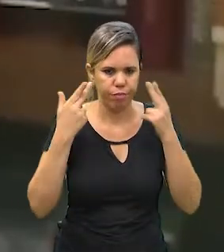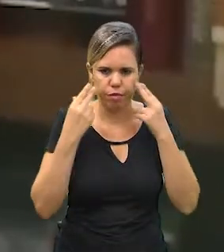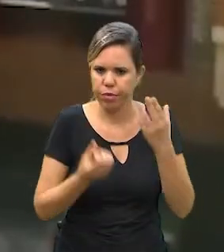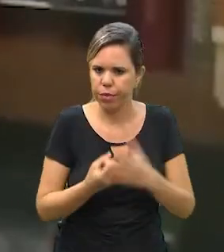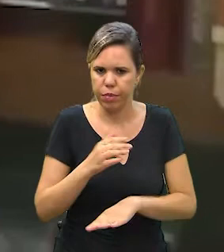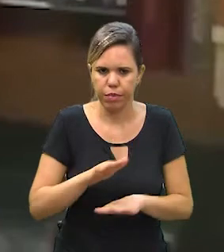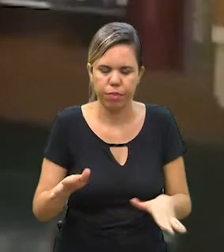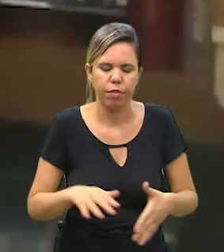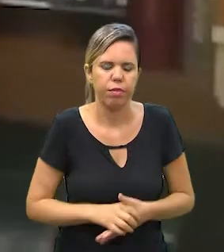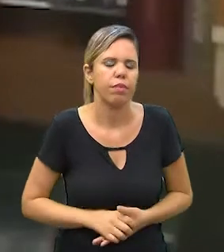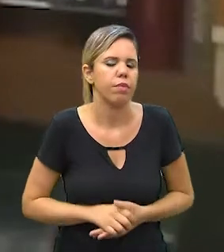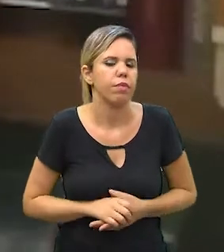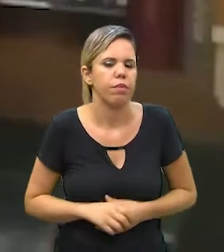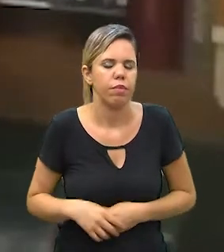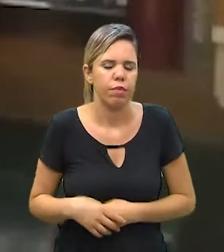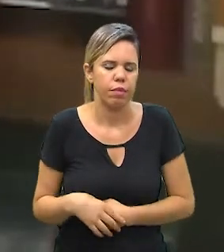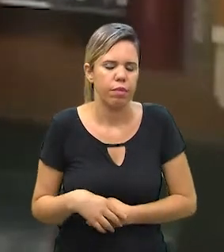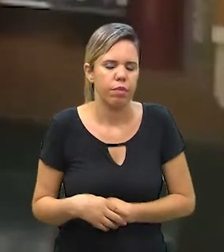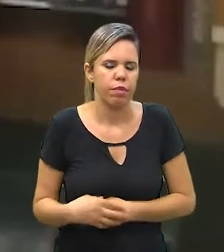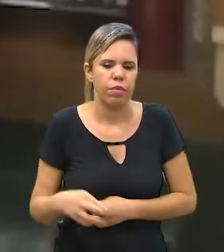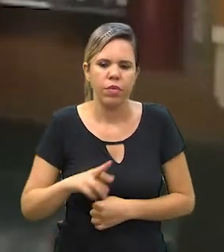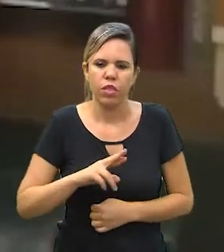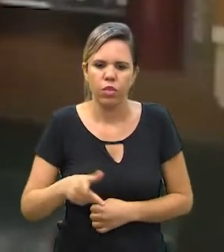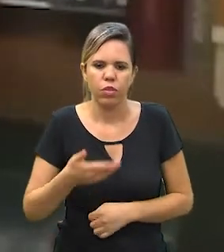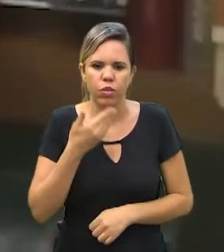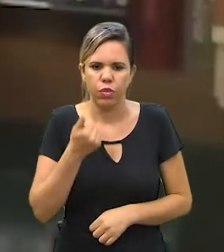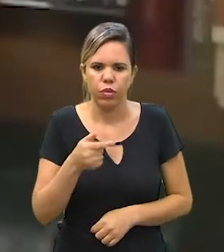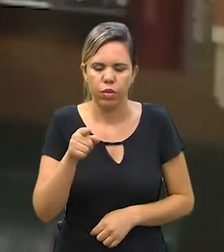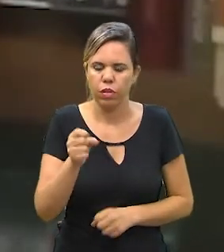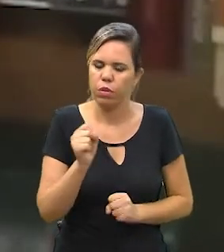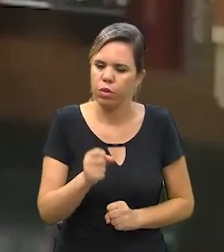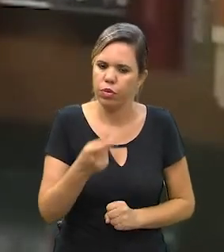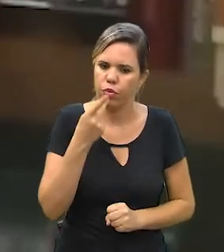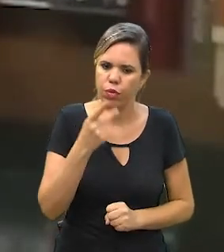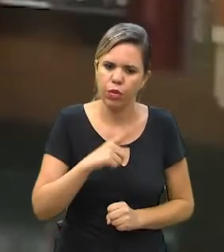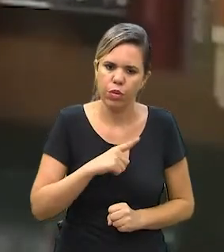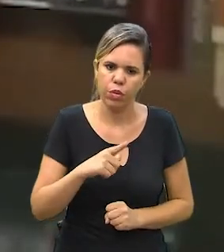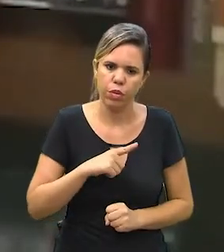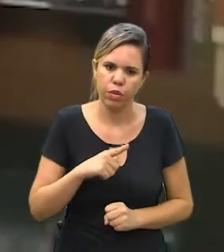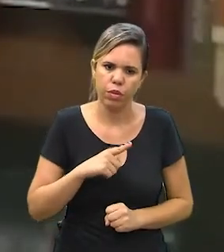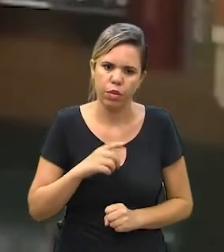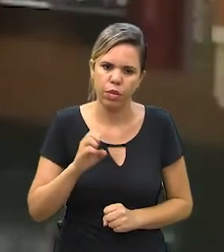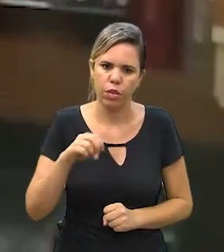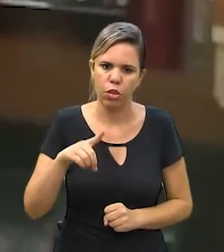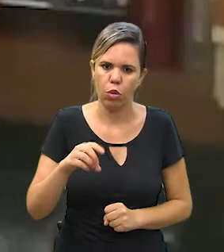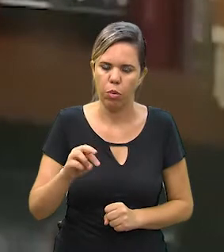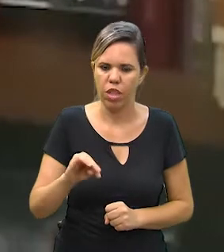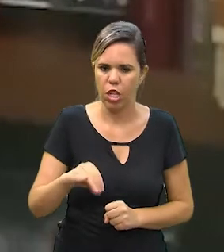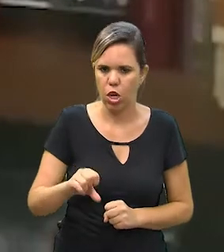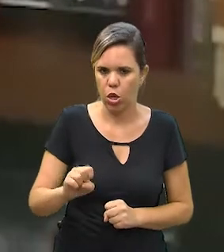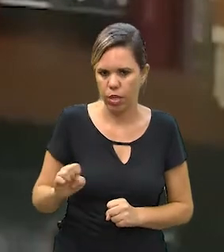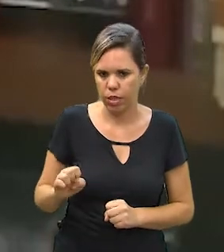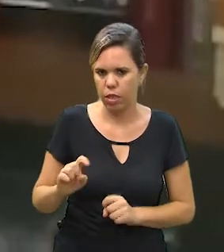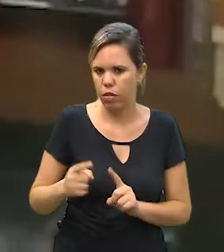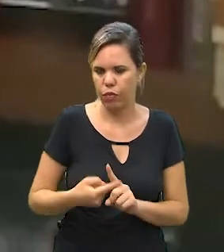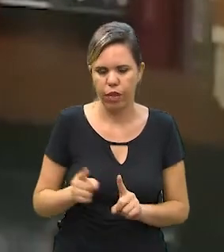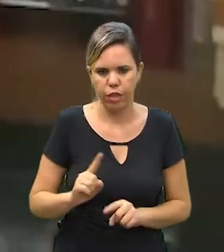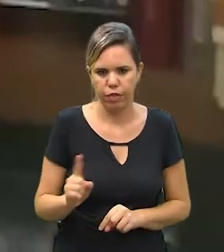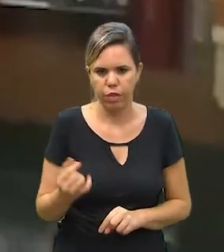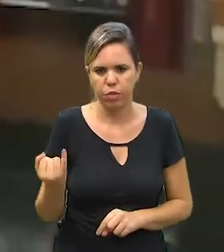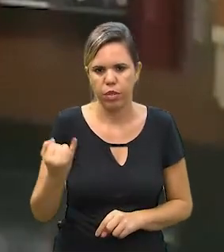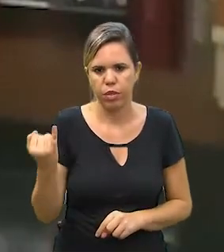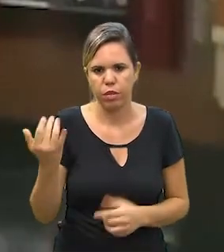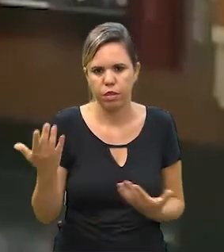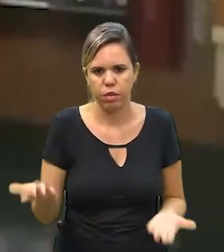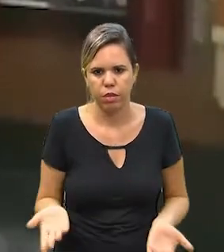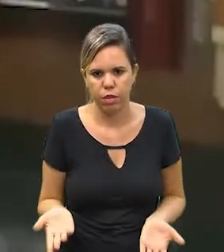fisiológica. Não é uma coisa que você pode dizer que quem tem endometriose não vai engravidar, então é importante que